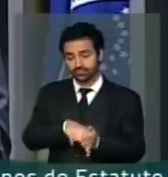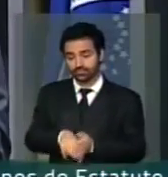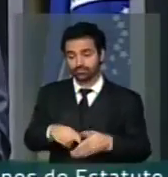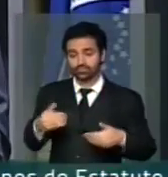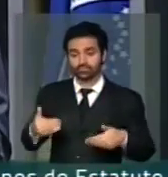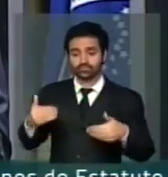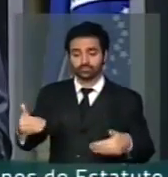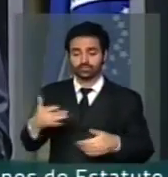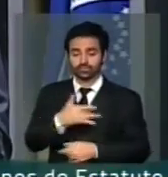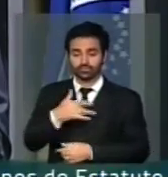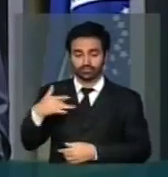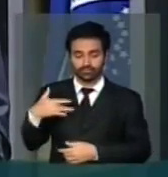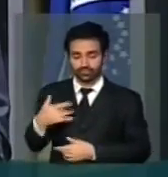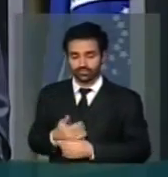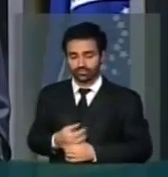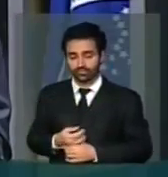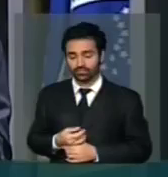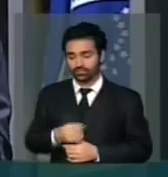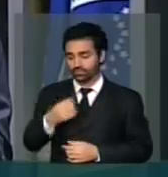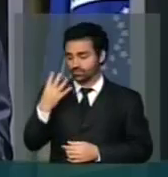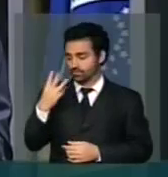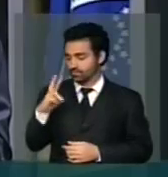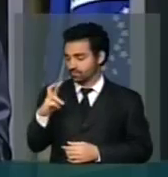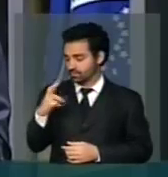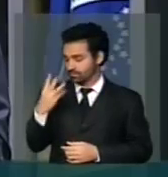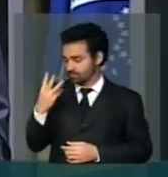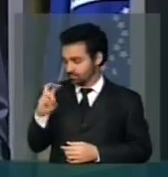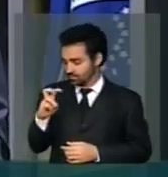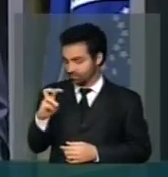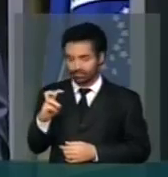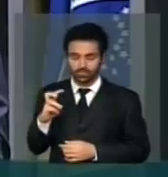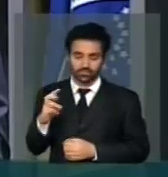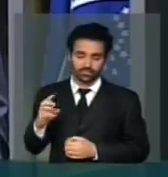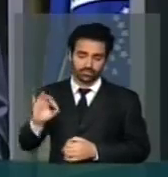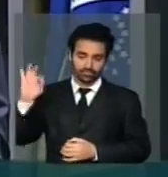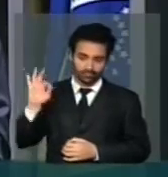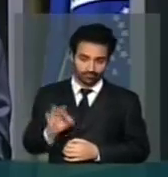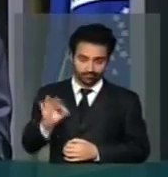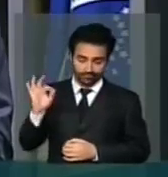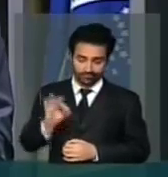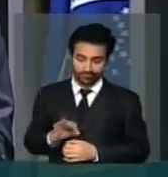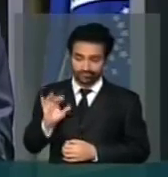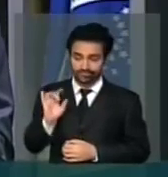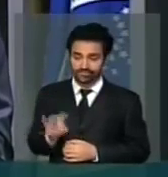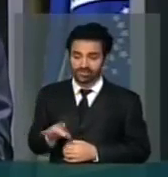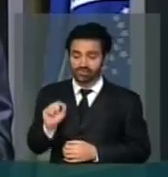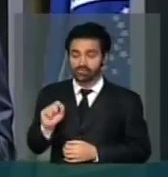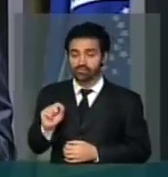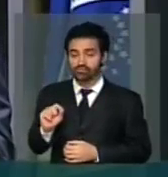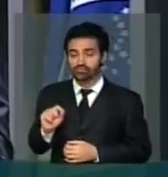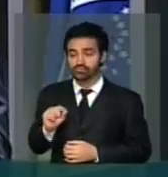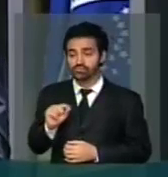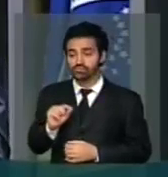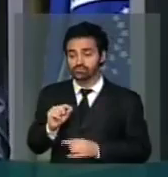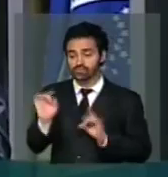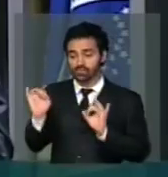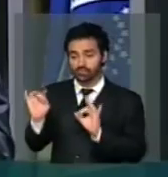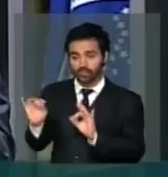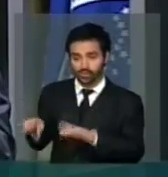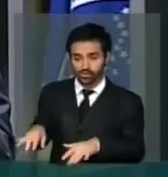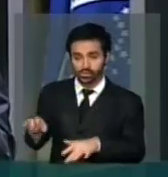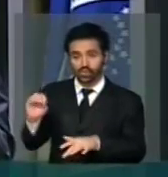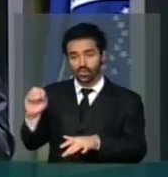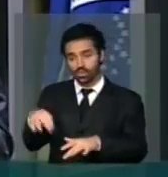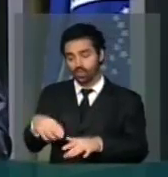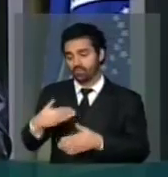Ministério da Saúde. Com 35% das notificações, fica atrás apenas da negligência e do abandono,